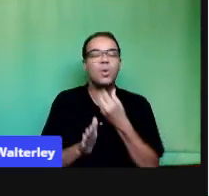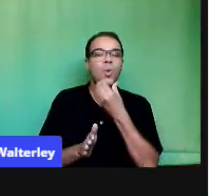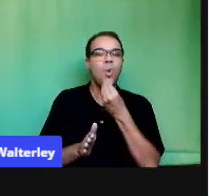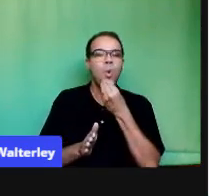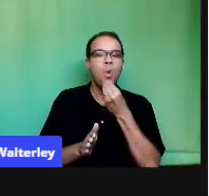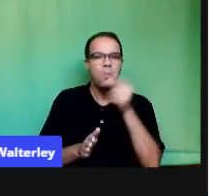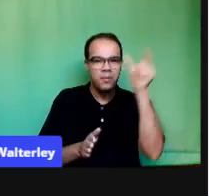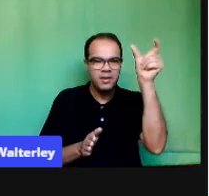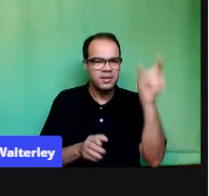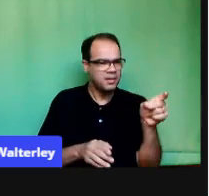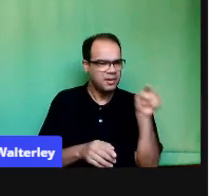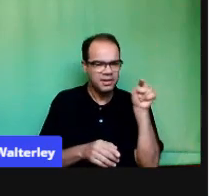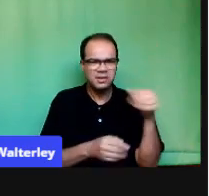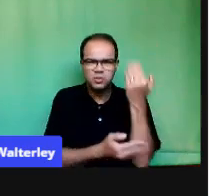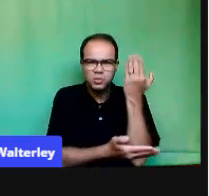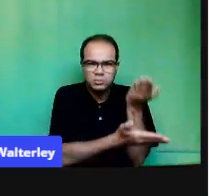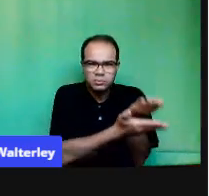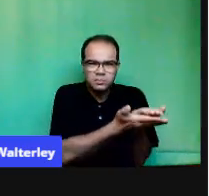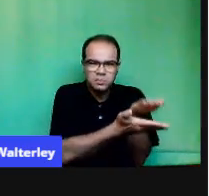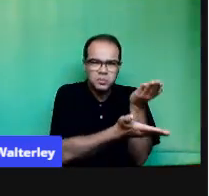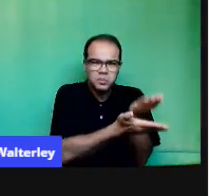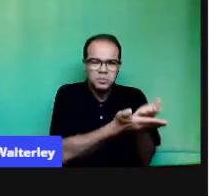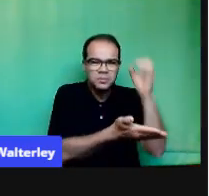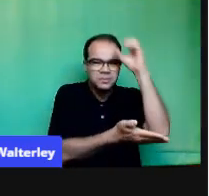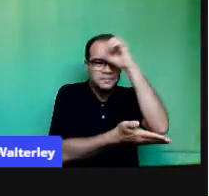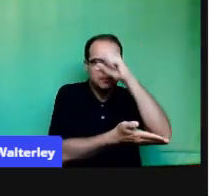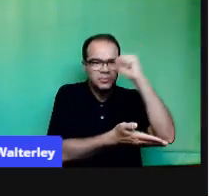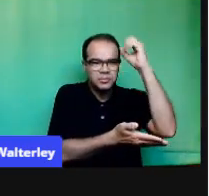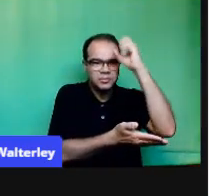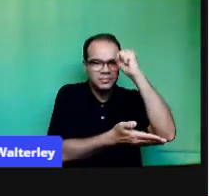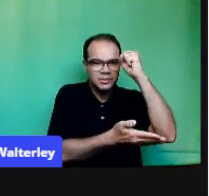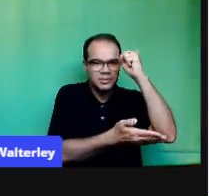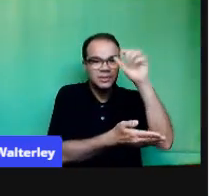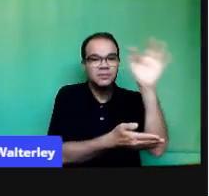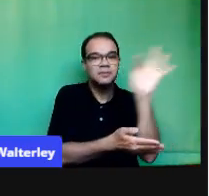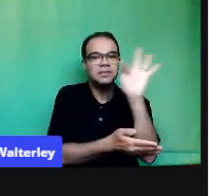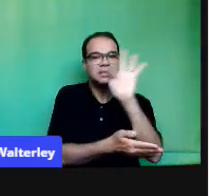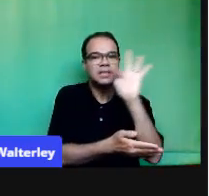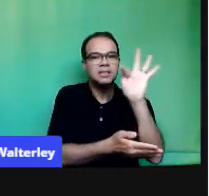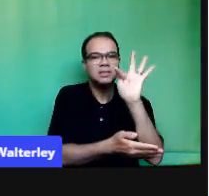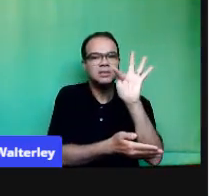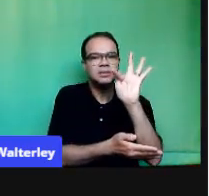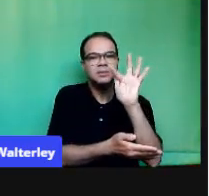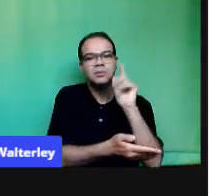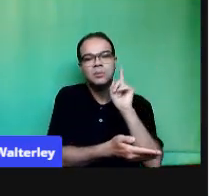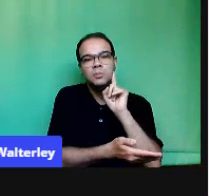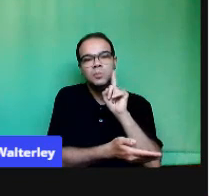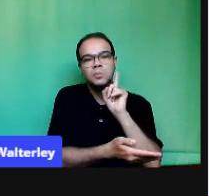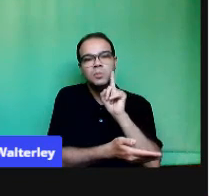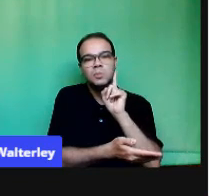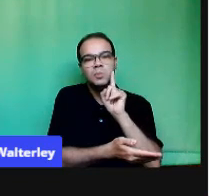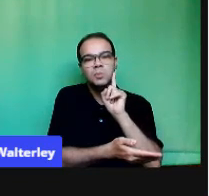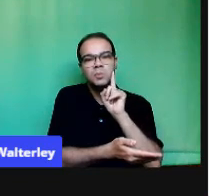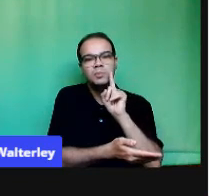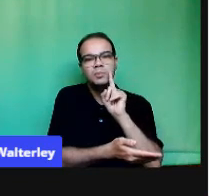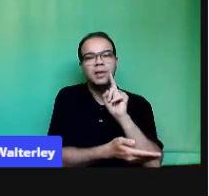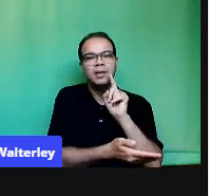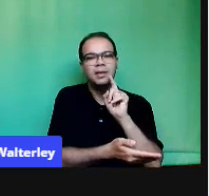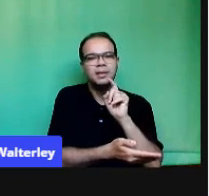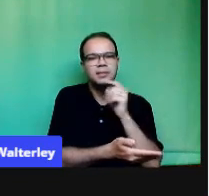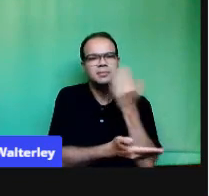que mais estudou bem-estar animal na era moderna, né? E ele dá um conceito, o próximo, por